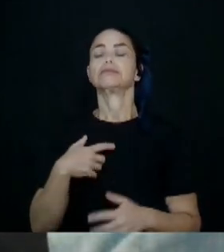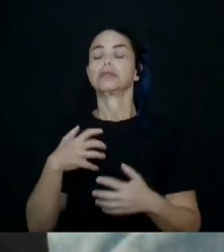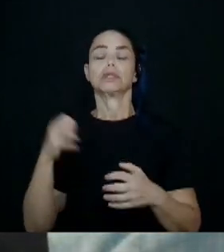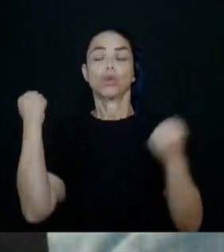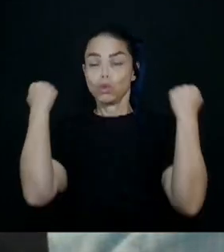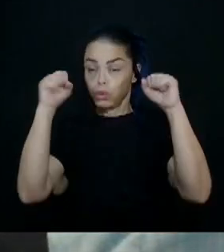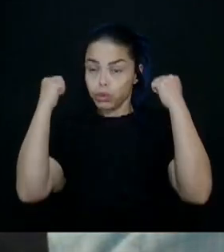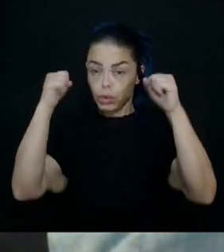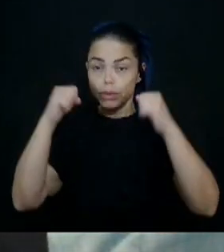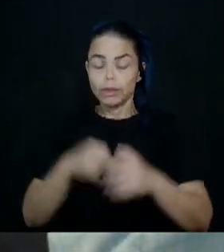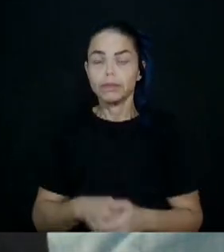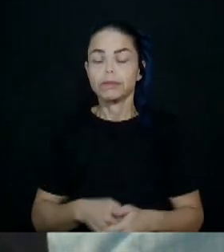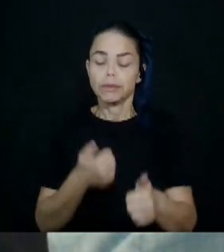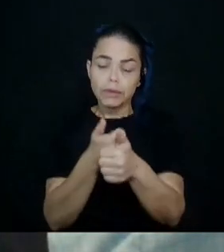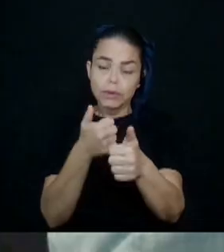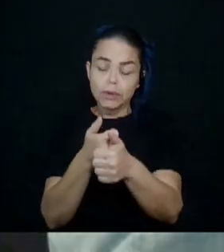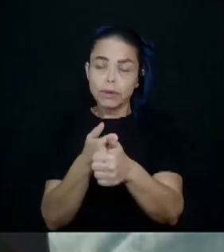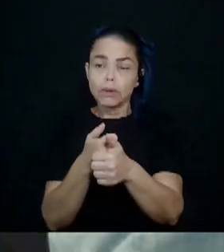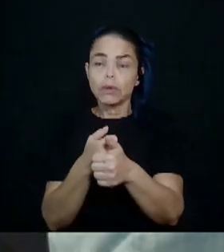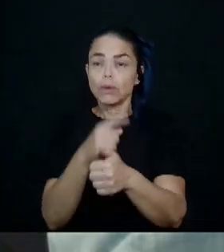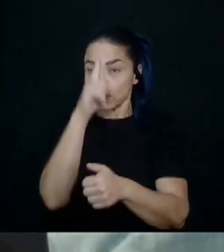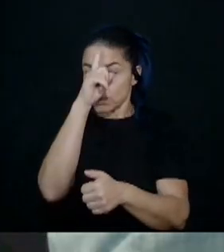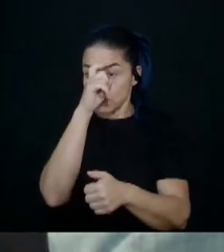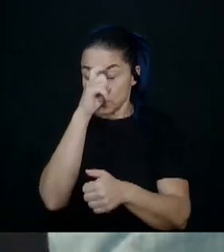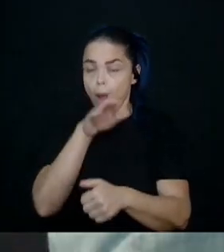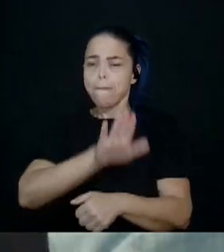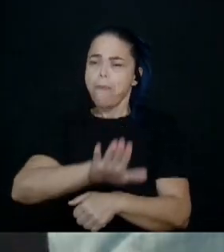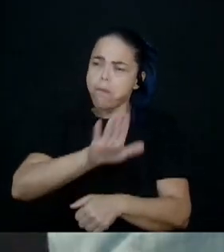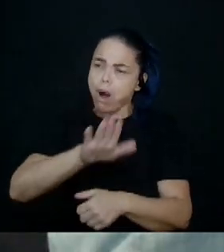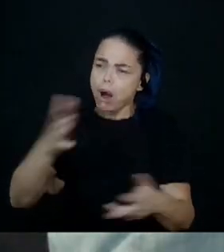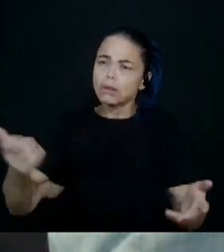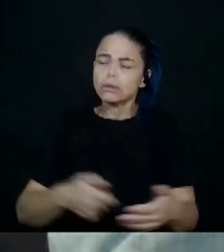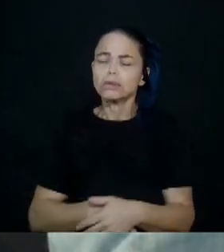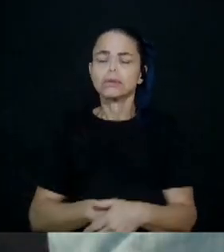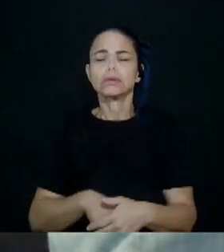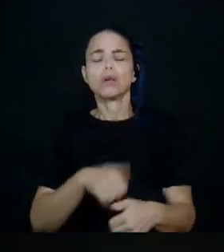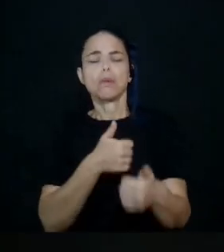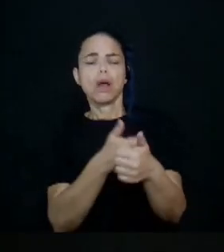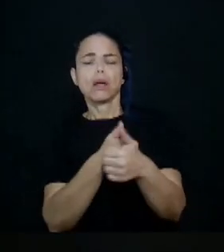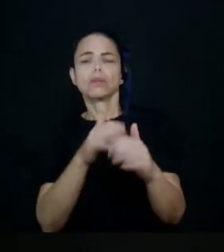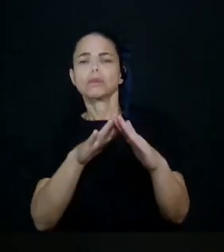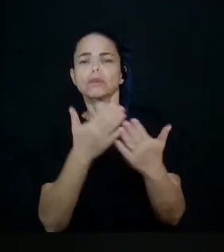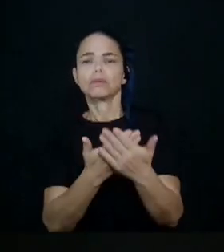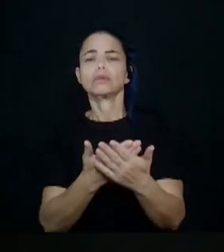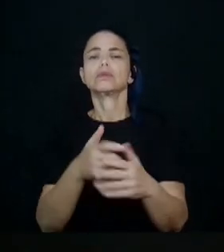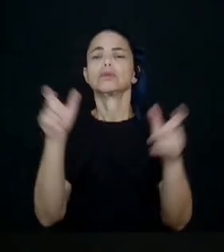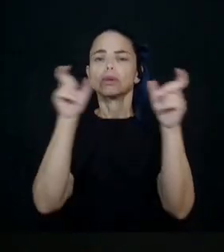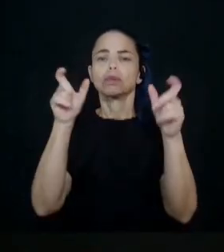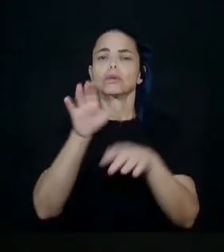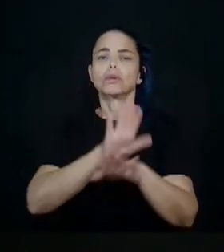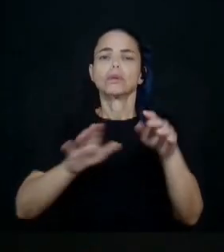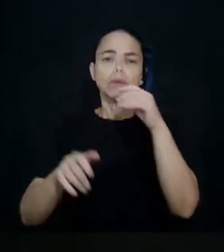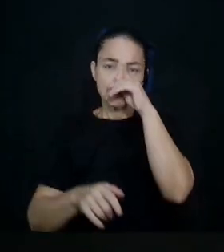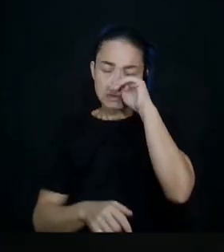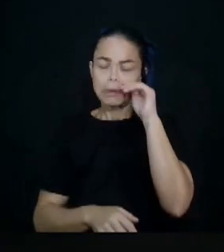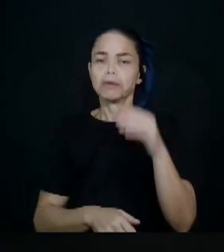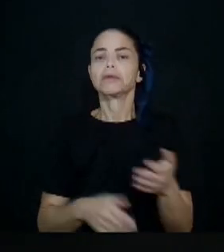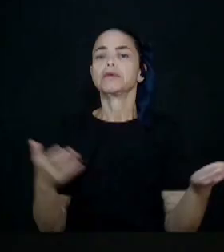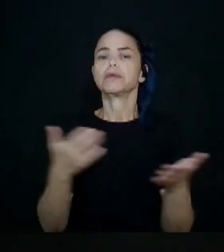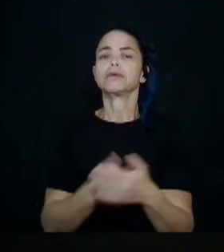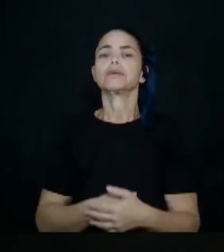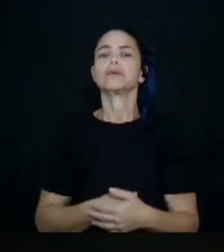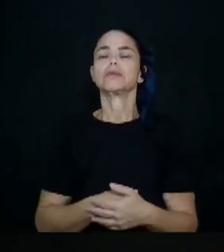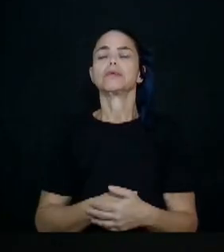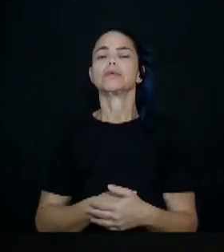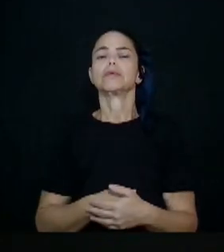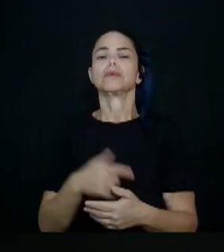de um hospital, né? E as pessoas estão buzinando perto de uma escola, então precisa ter cautela. Exatamente, né? É isso, gente. Falamos, tem muito mais